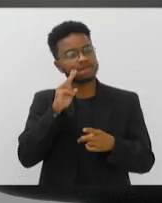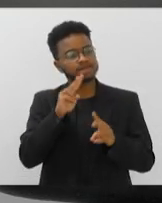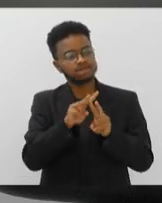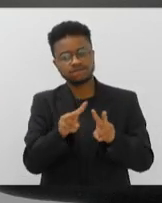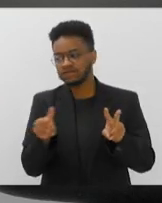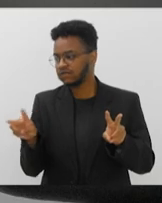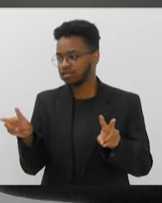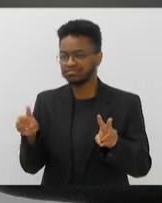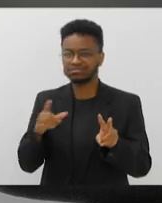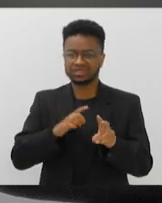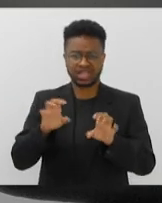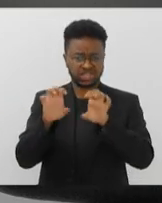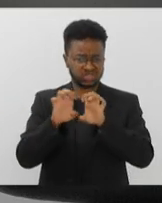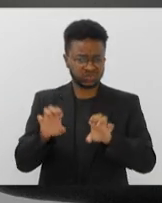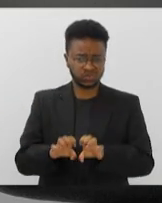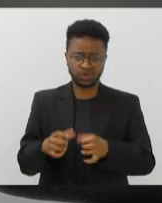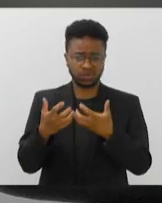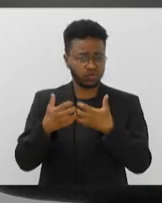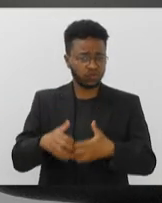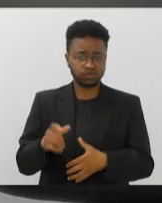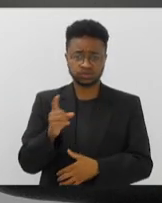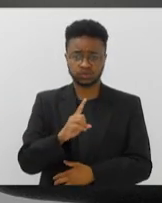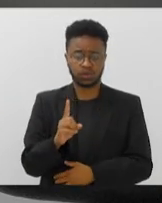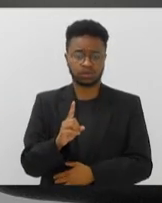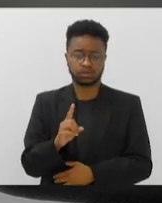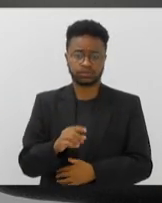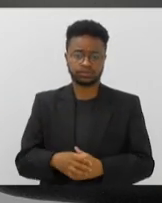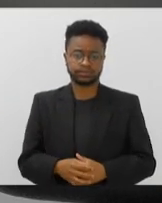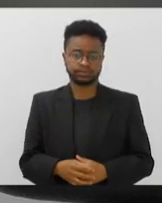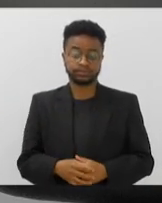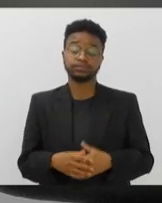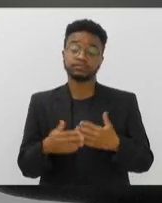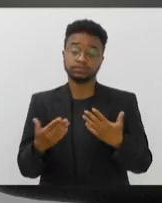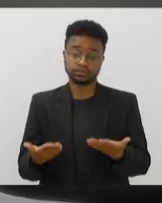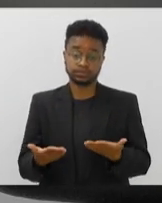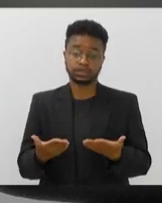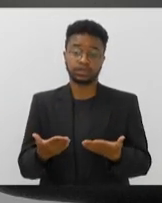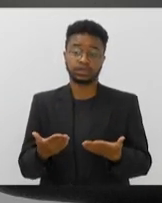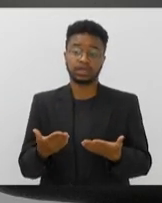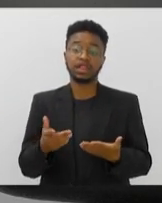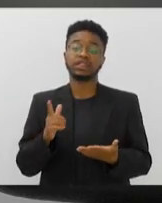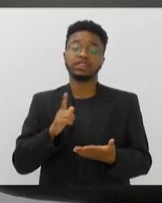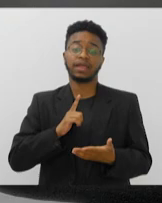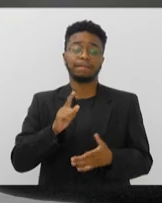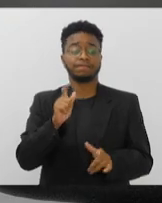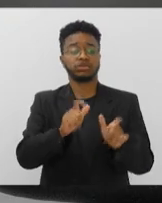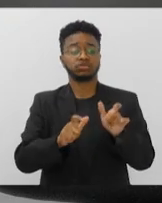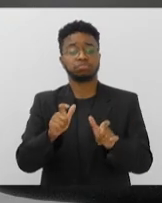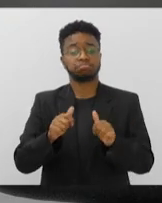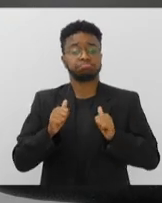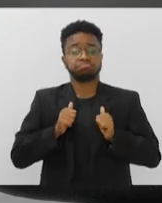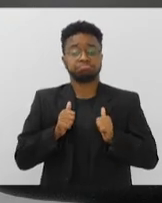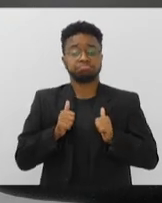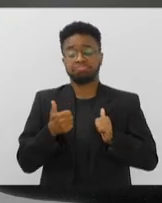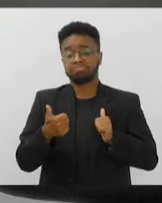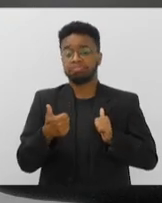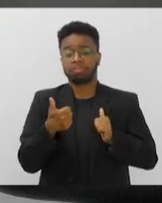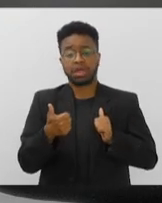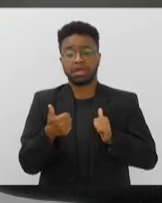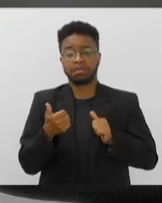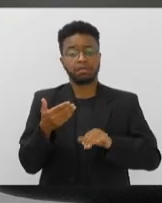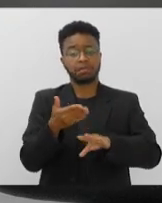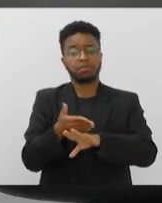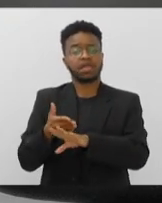bem falou uma estrutura feita para não funcionar Tá e gente se conformando com isso e vem indo para